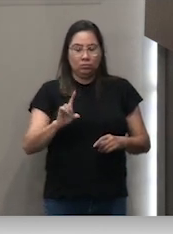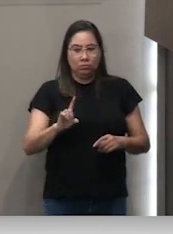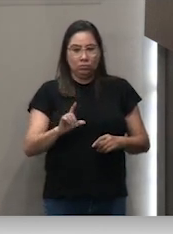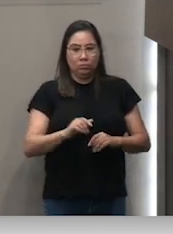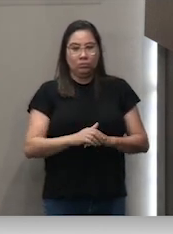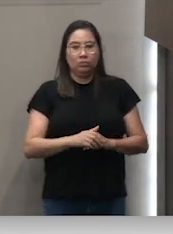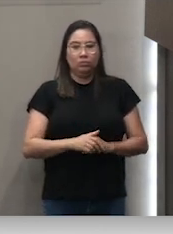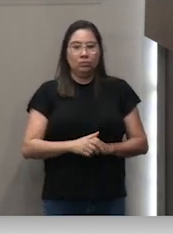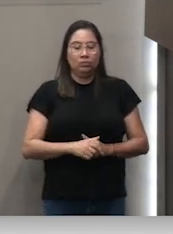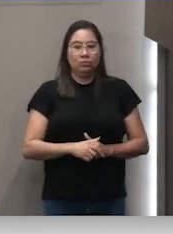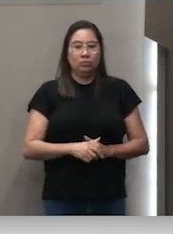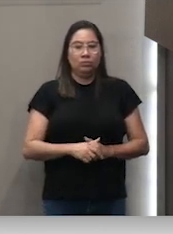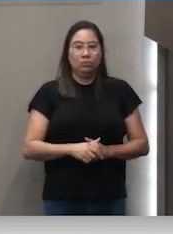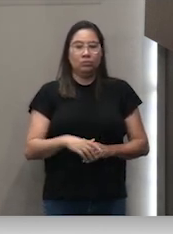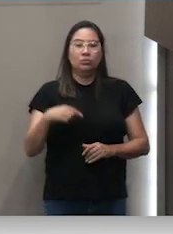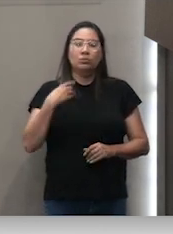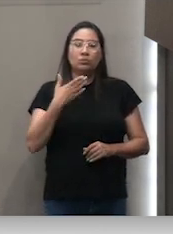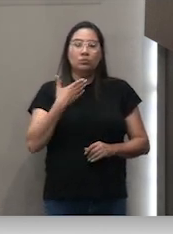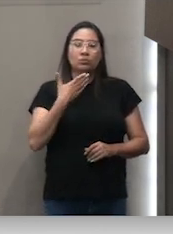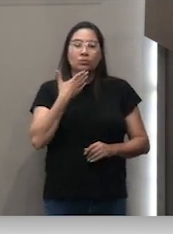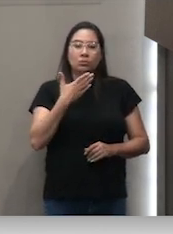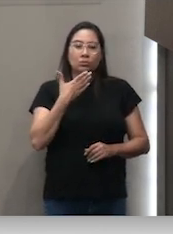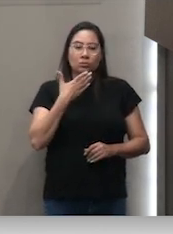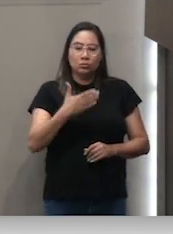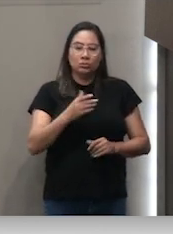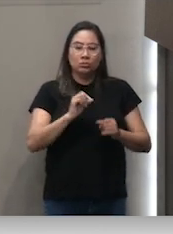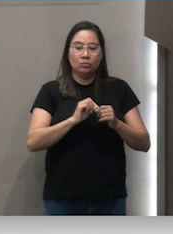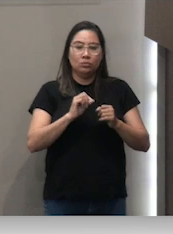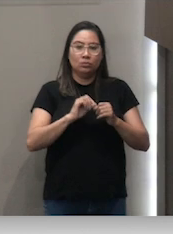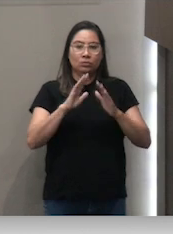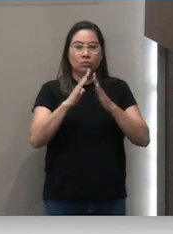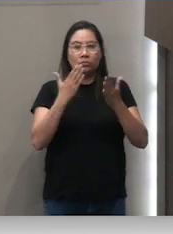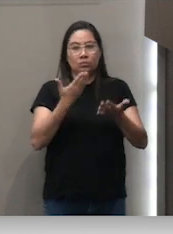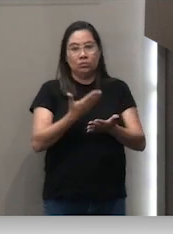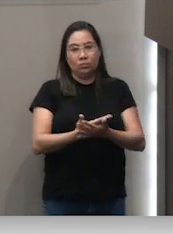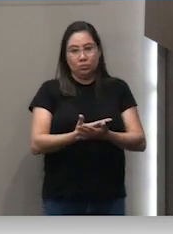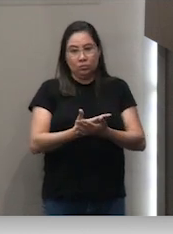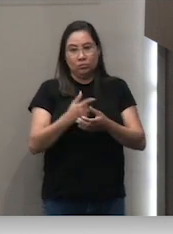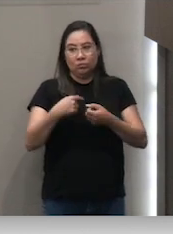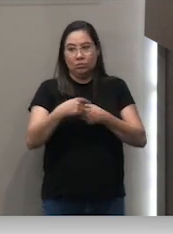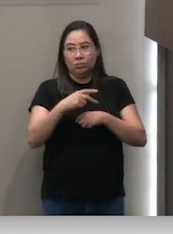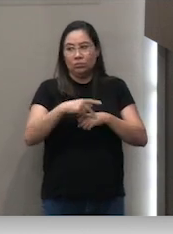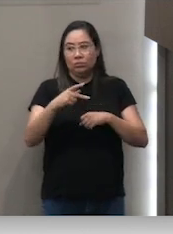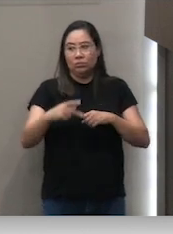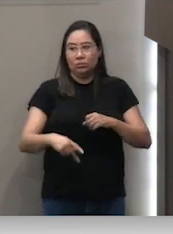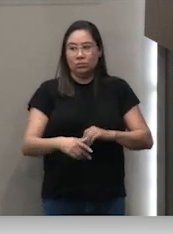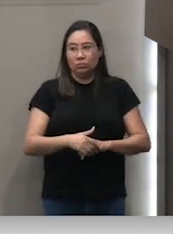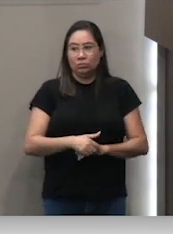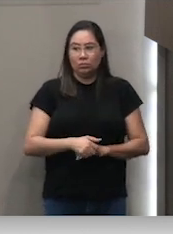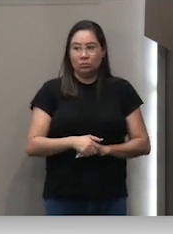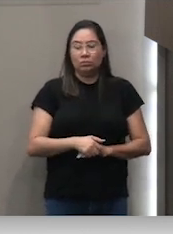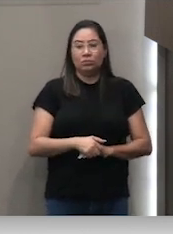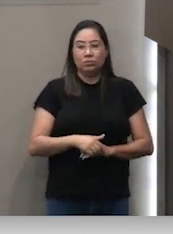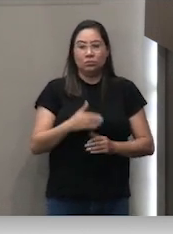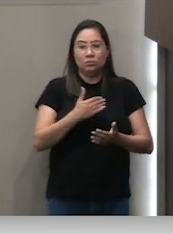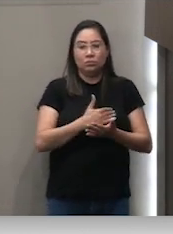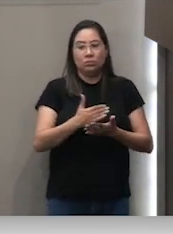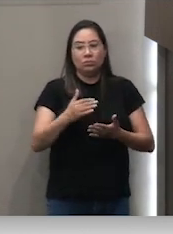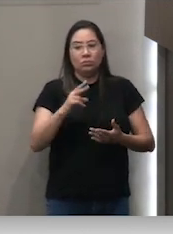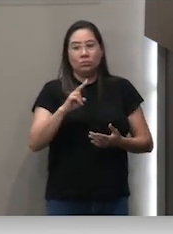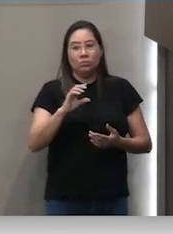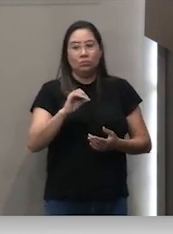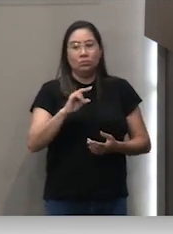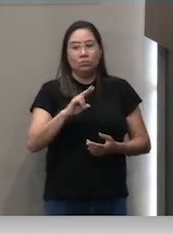de agosto de 2021, indicamos instituir o turno integral nas escolas do município de Passo Fundo, uma bandeira nossa ainda lá do ano de